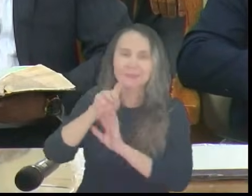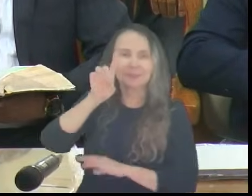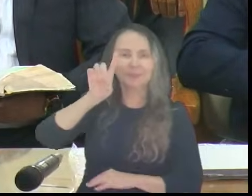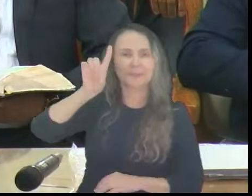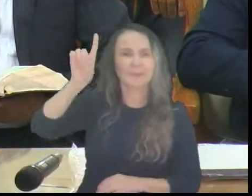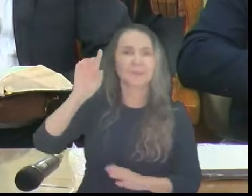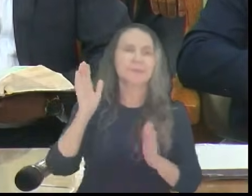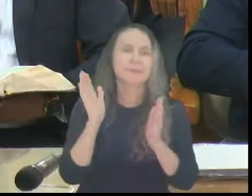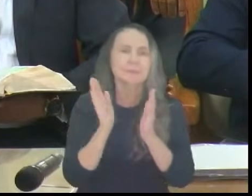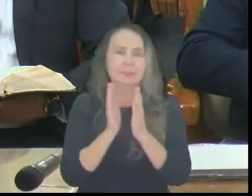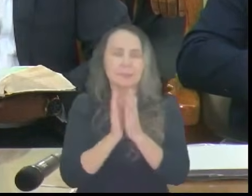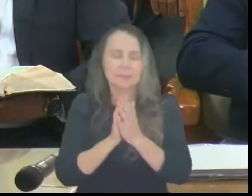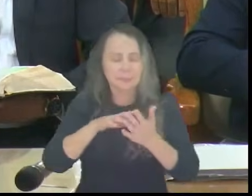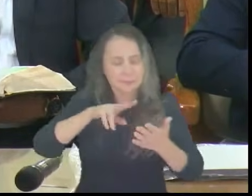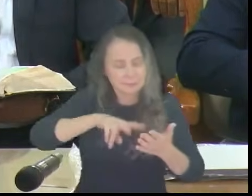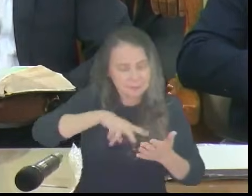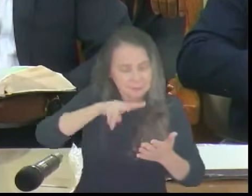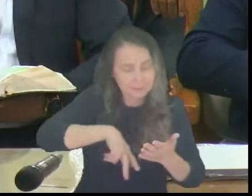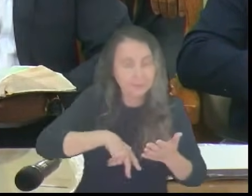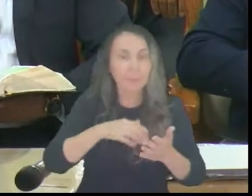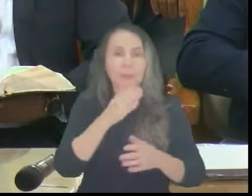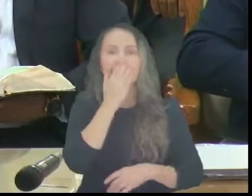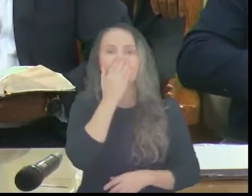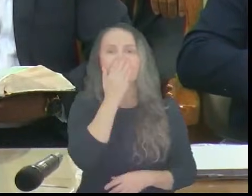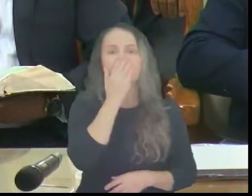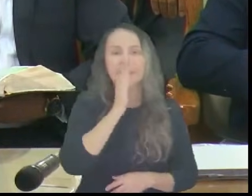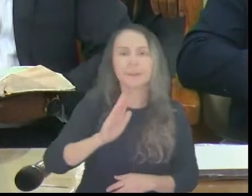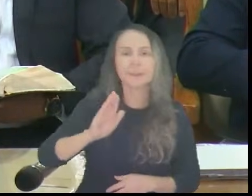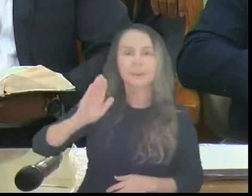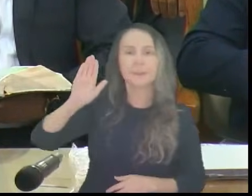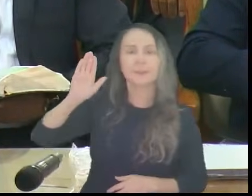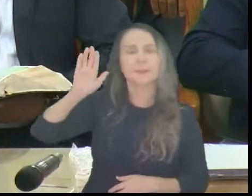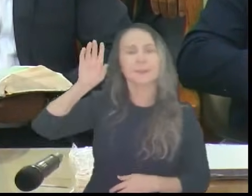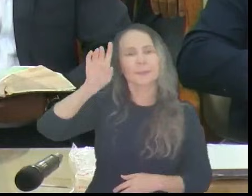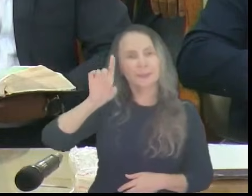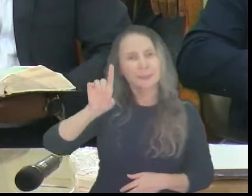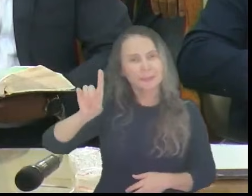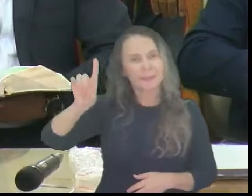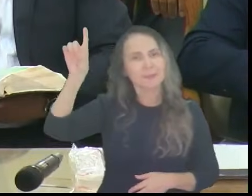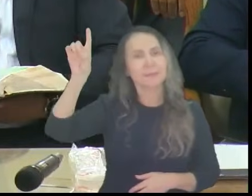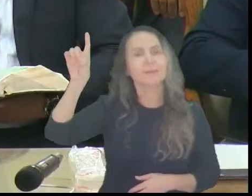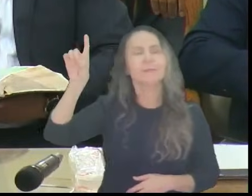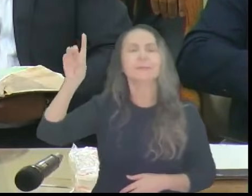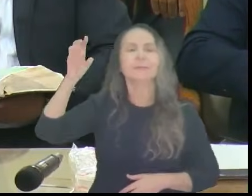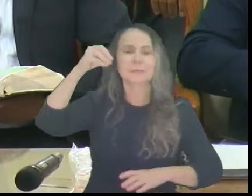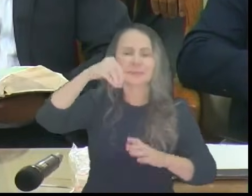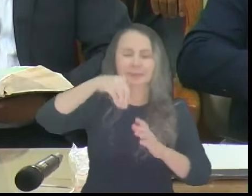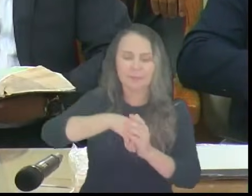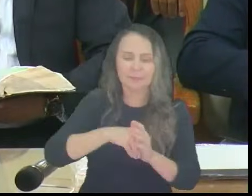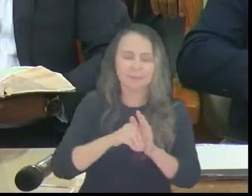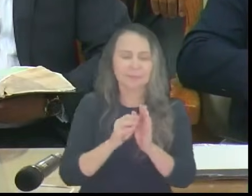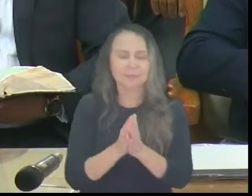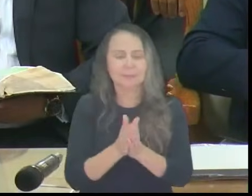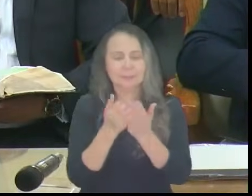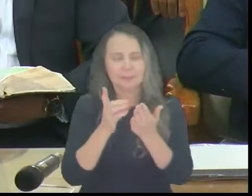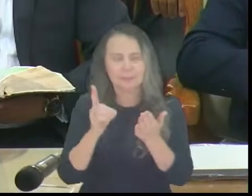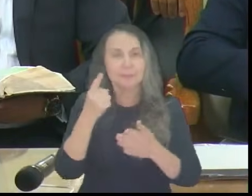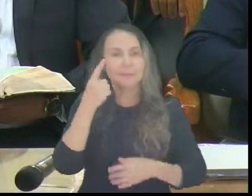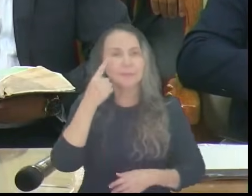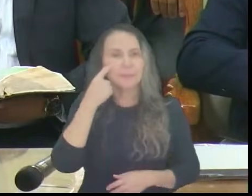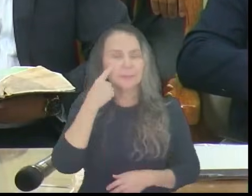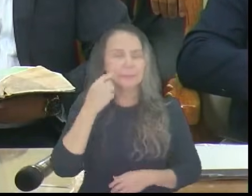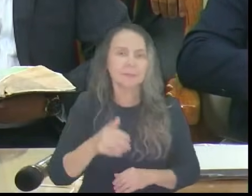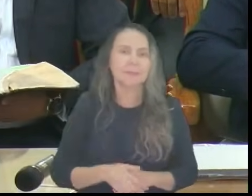Orar lendo as próprias promessas de Deus que estão na sua palavra. Você vê que eles disseram,